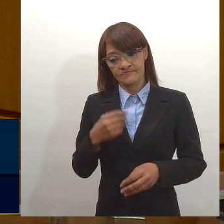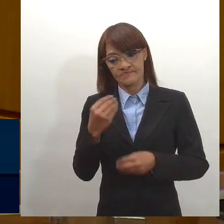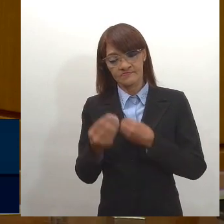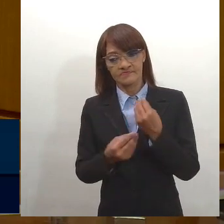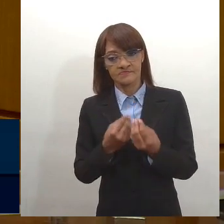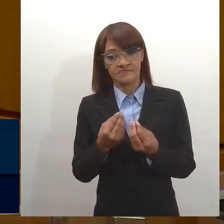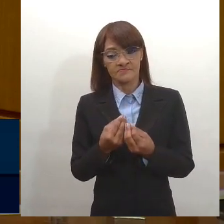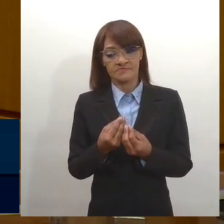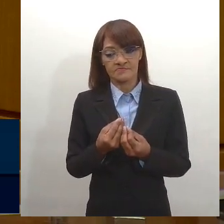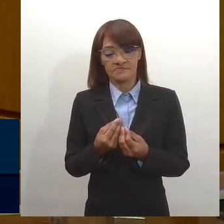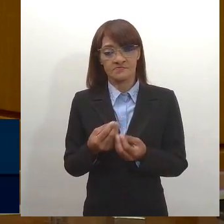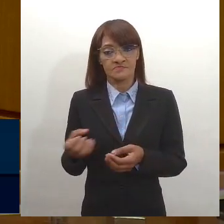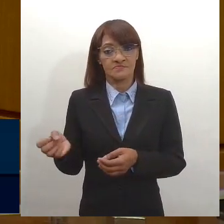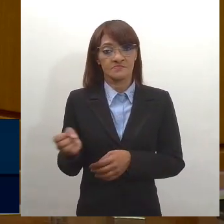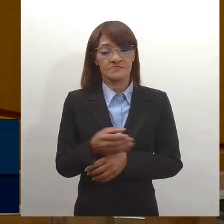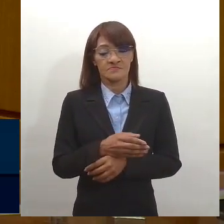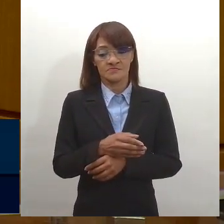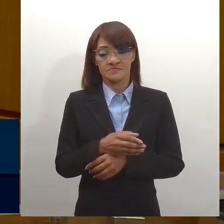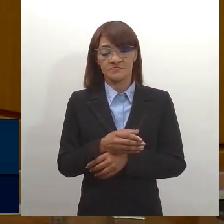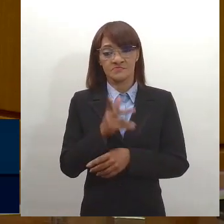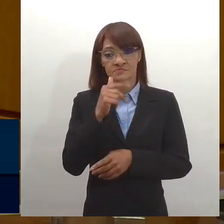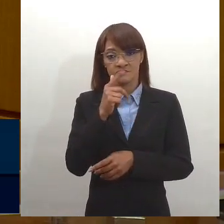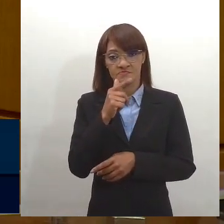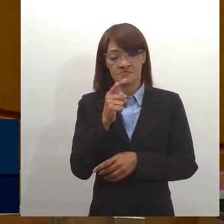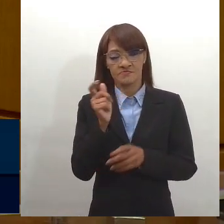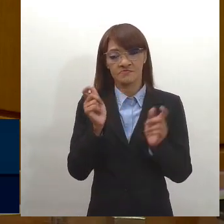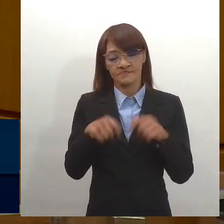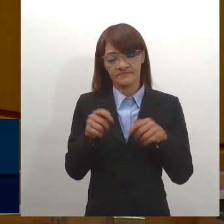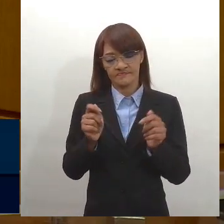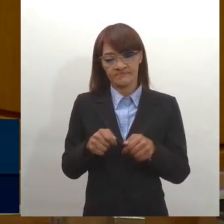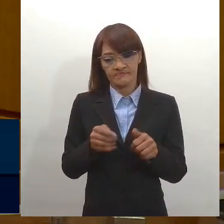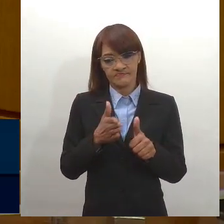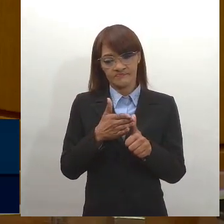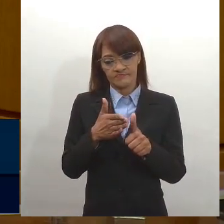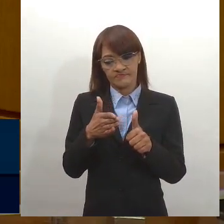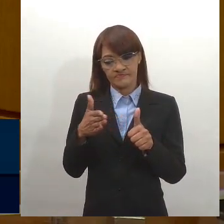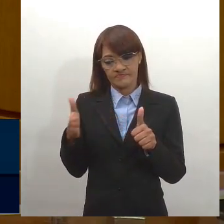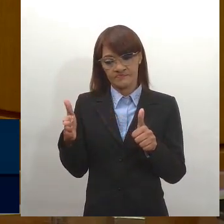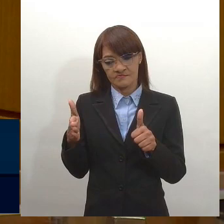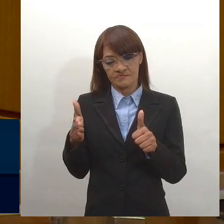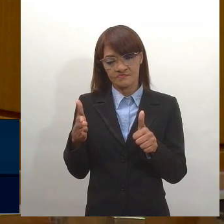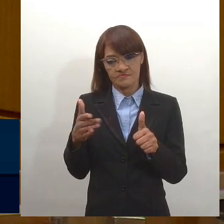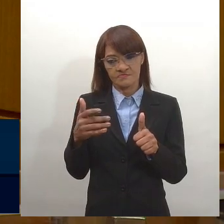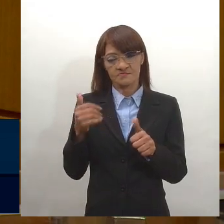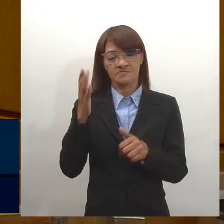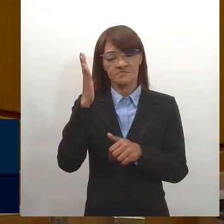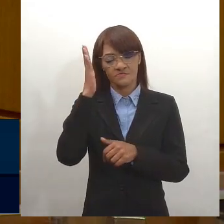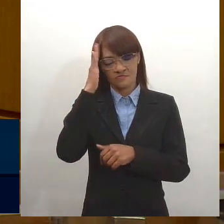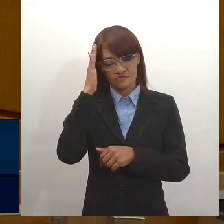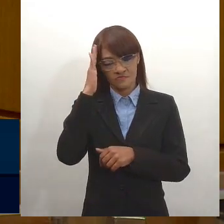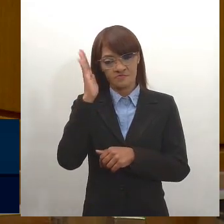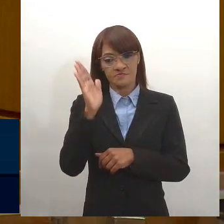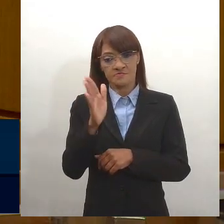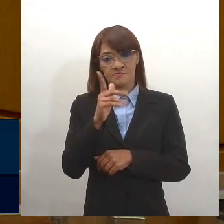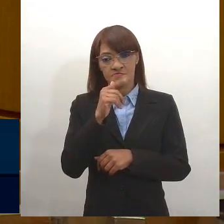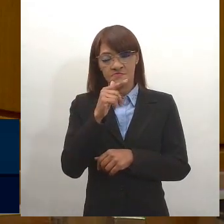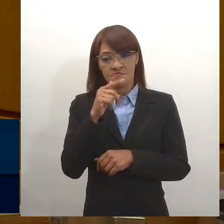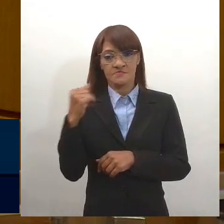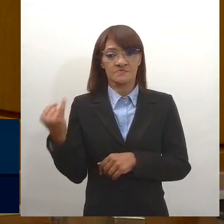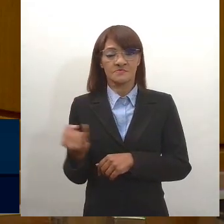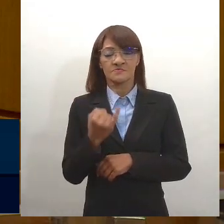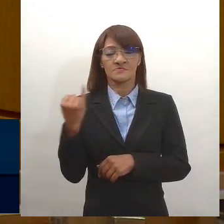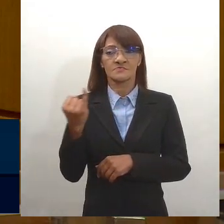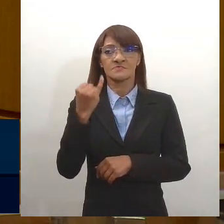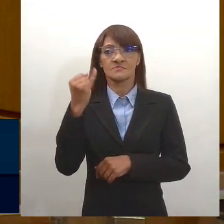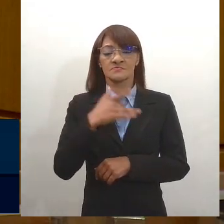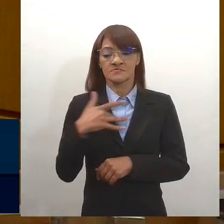vou disponibilizar através do mandato, porque entendo que a área de saúde é de extrema importância, como nós temos 50%, Igor, para